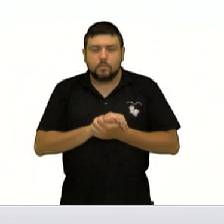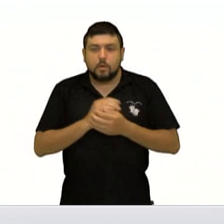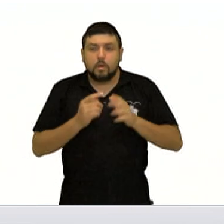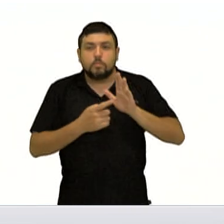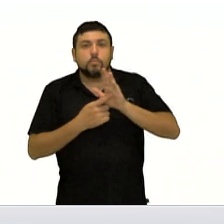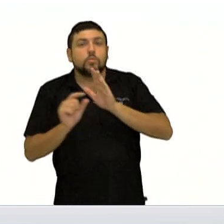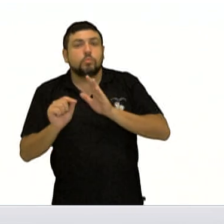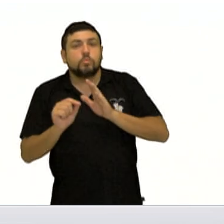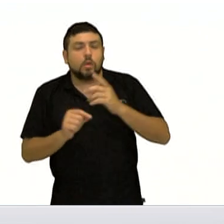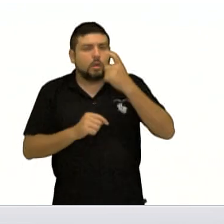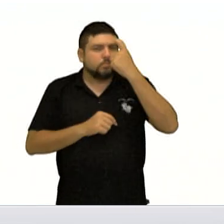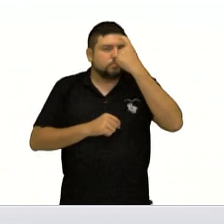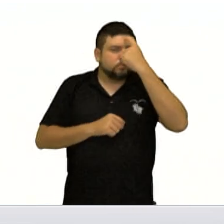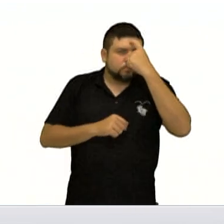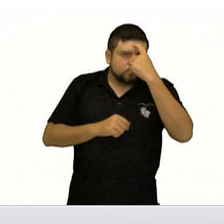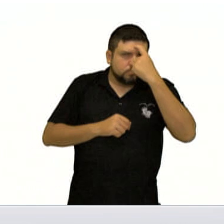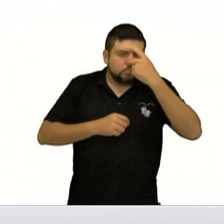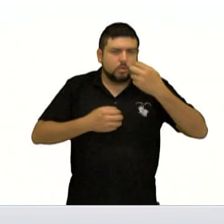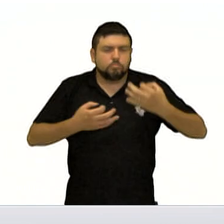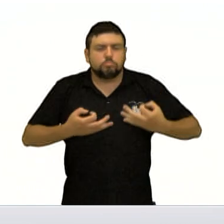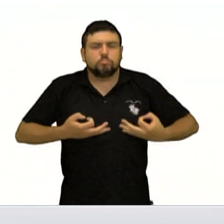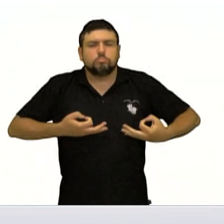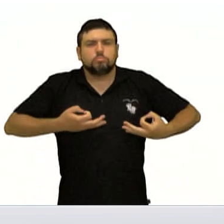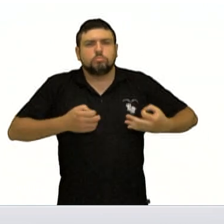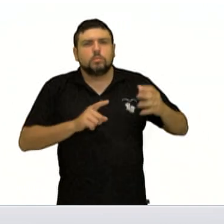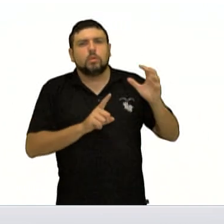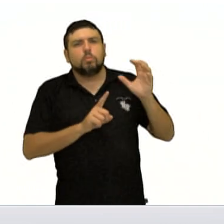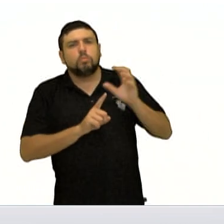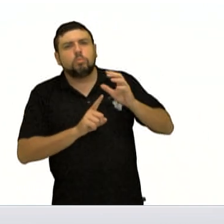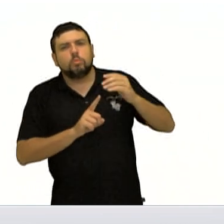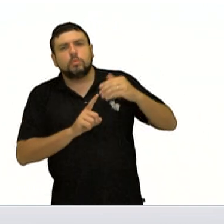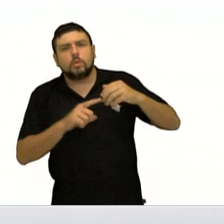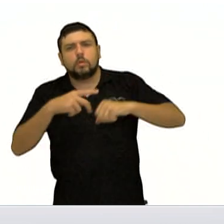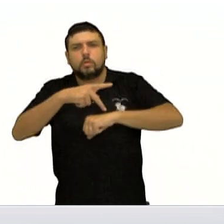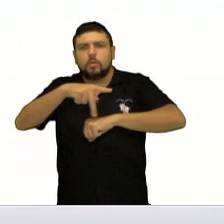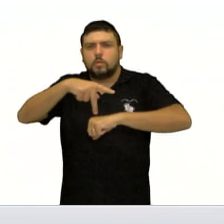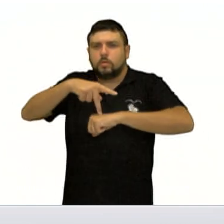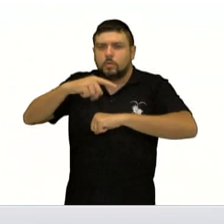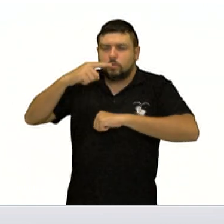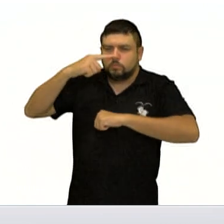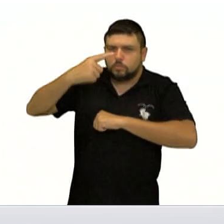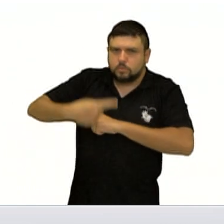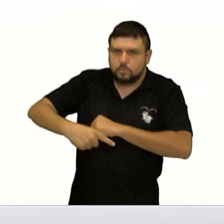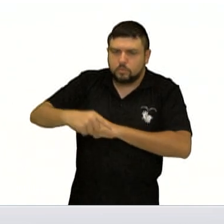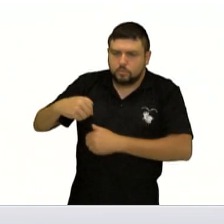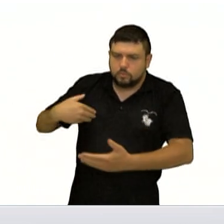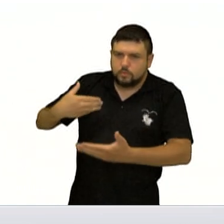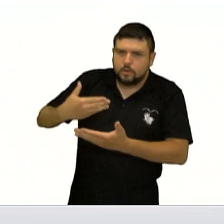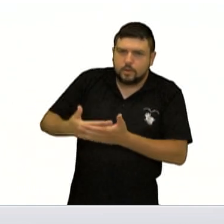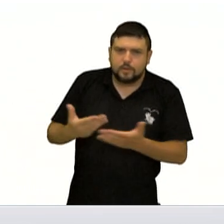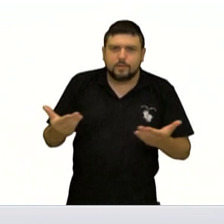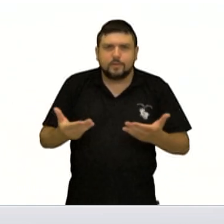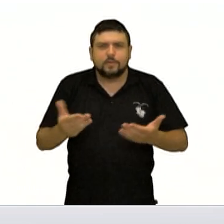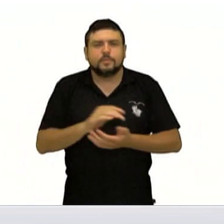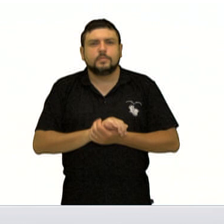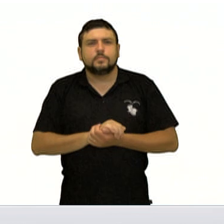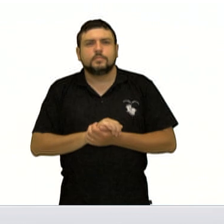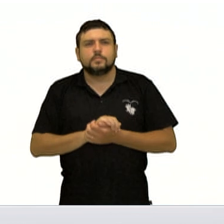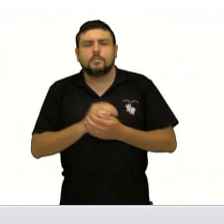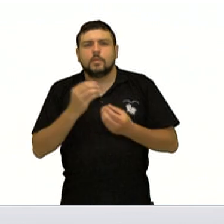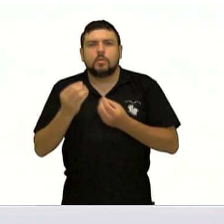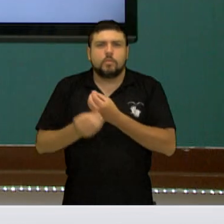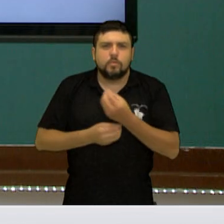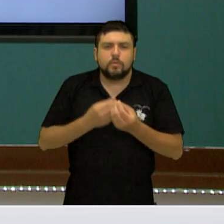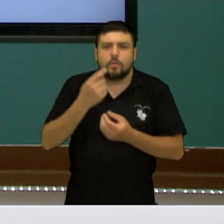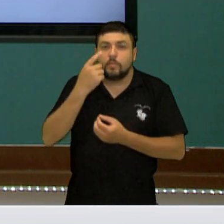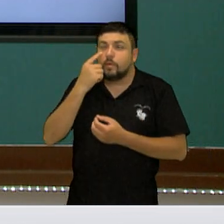e do budismo na cultura tailandesa no passado e no presente. Então, como é que vai ficar esse, ó, o Uai da